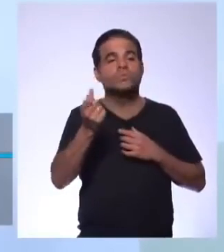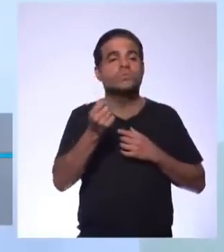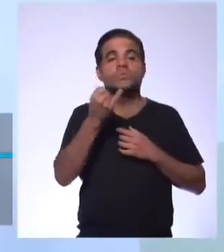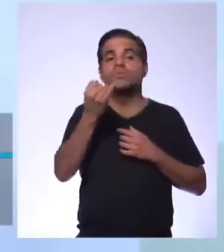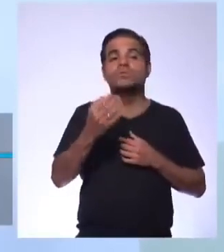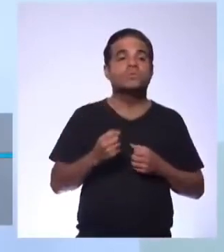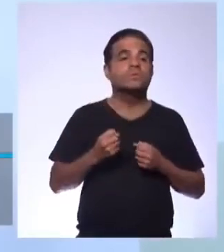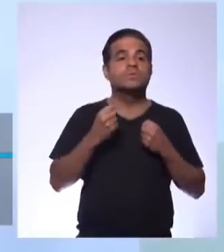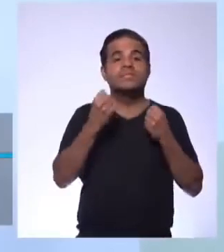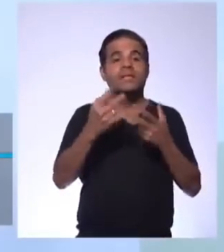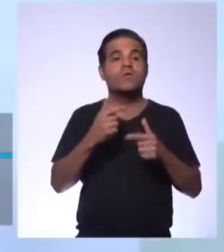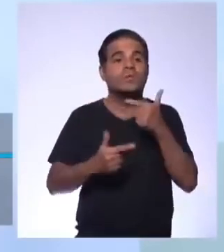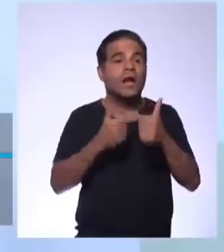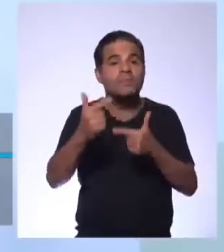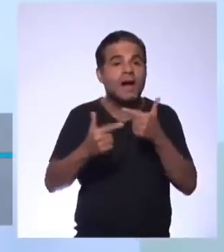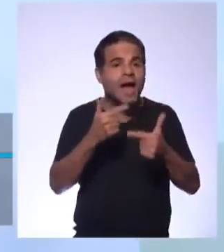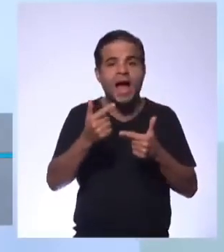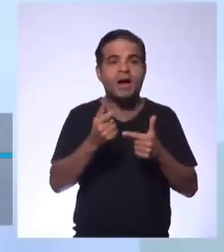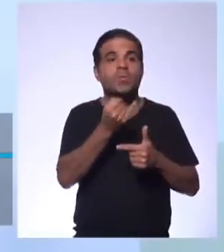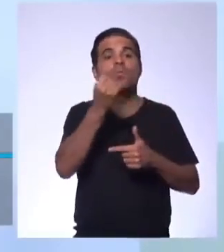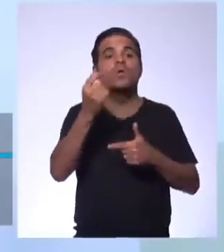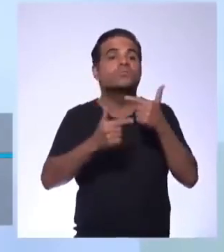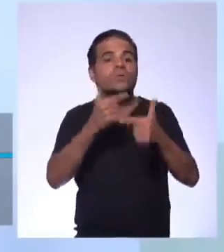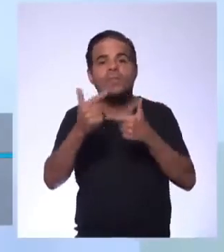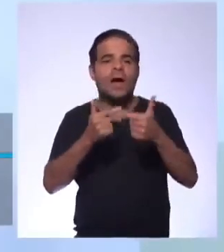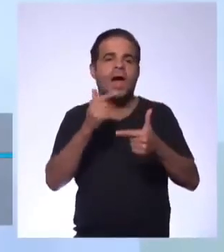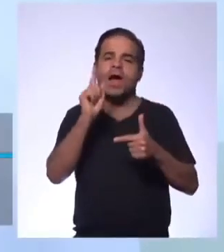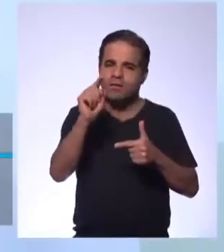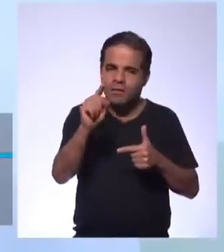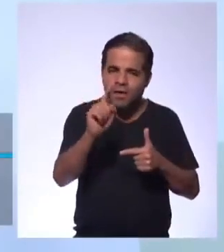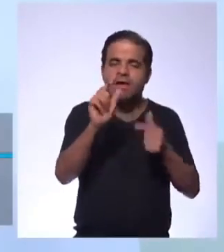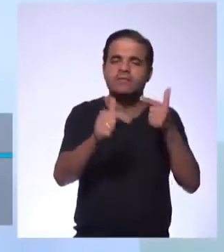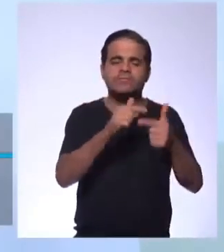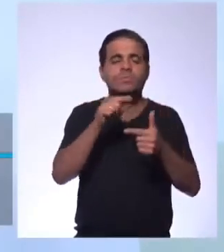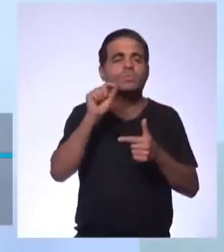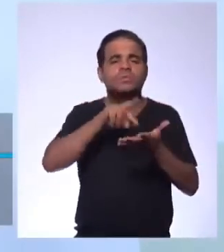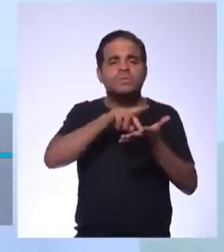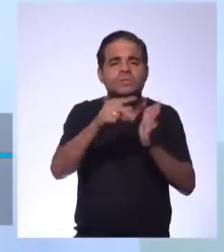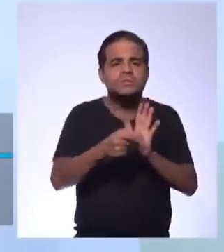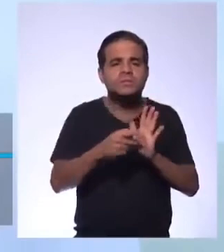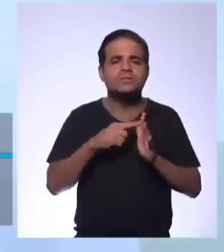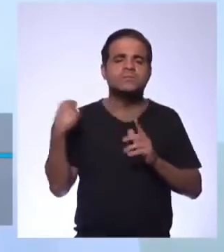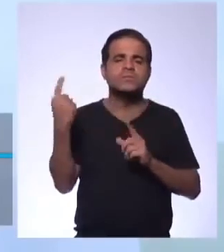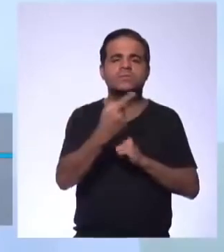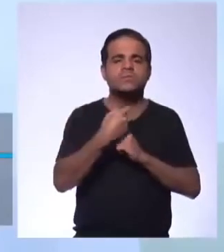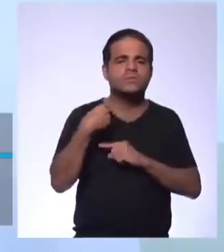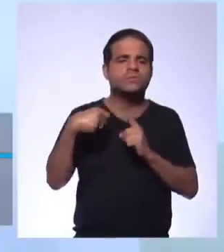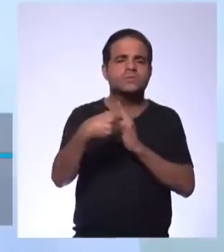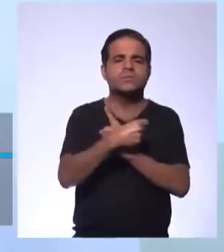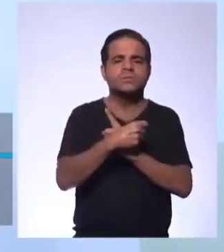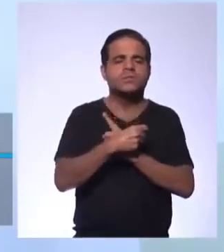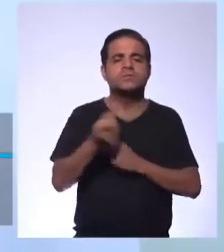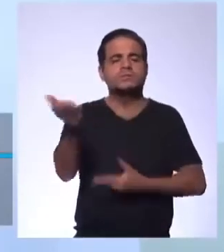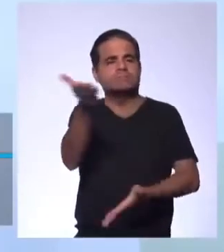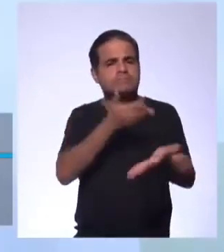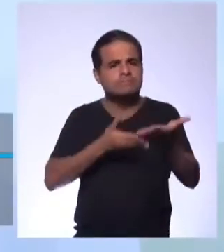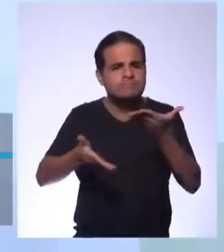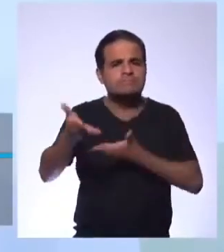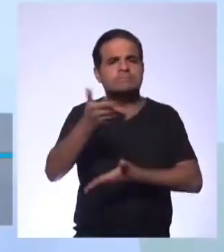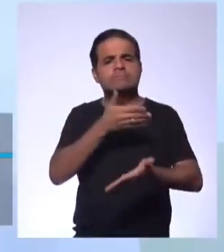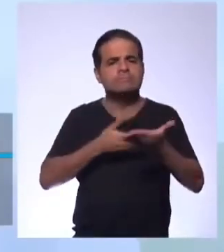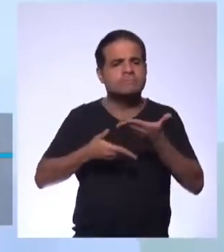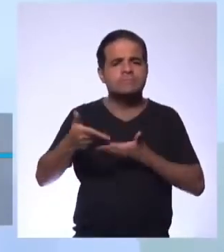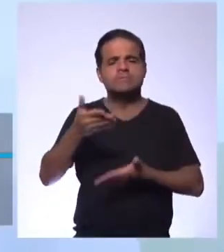deu trabalho para ficar pronto, o quanto isso significa para a sociedade, quanto se relaciona com